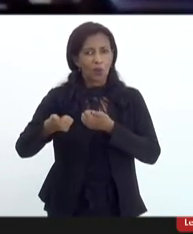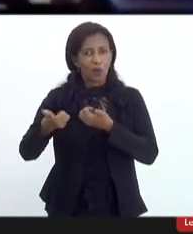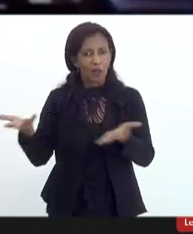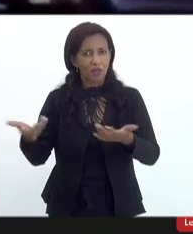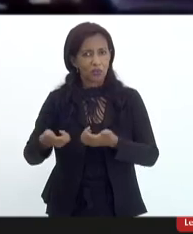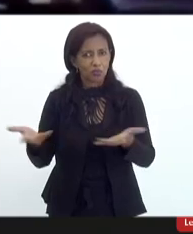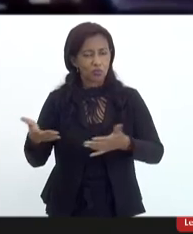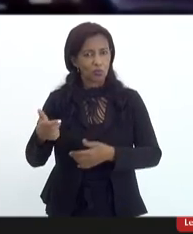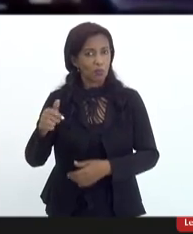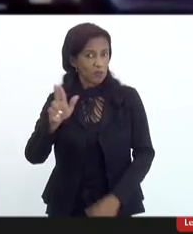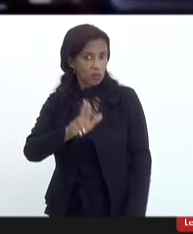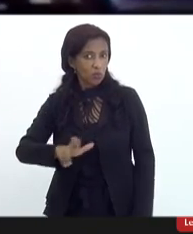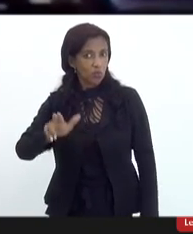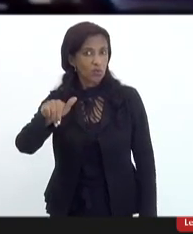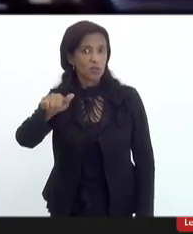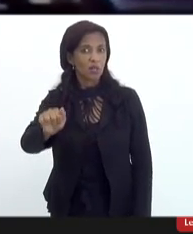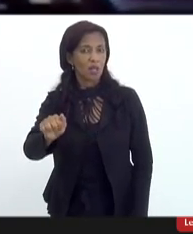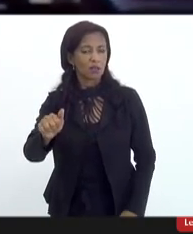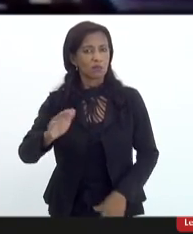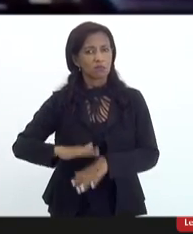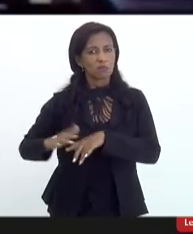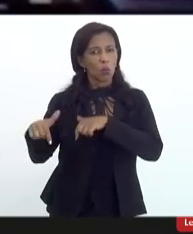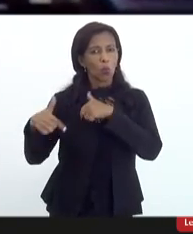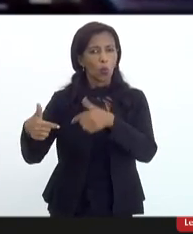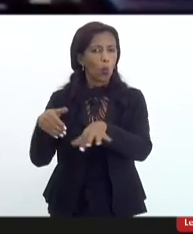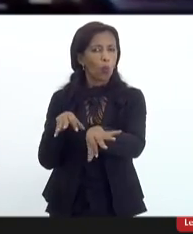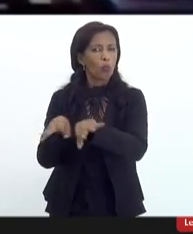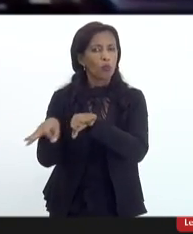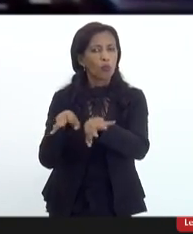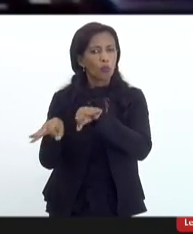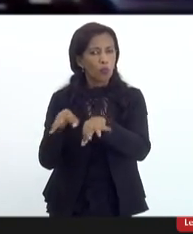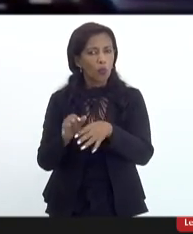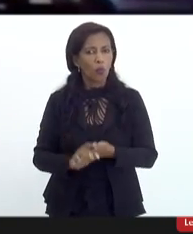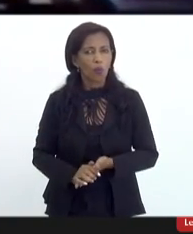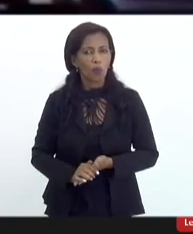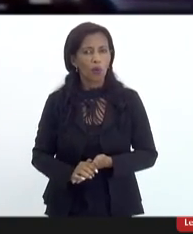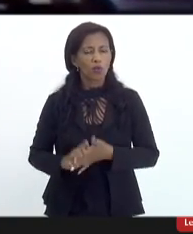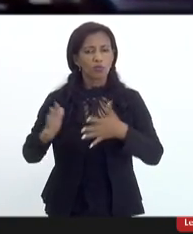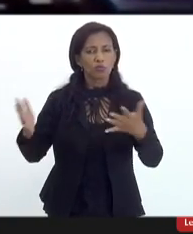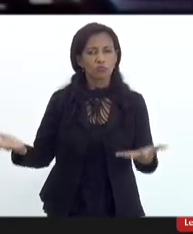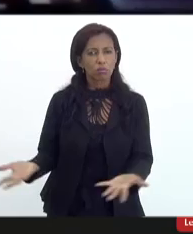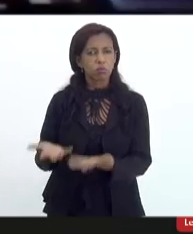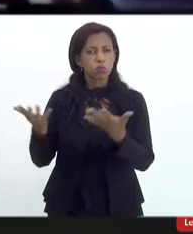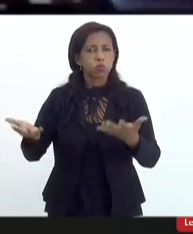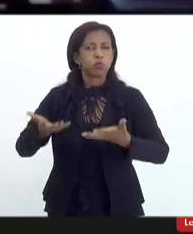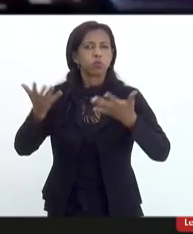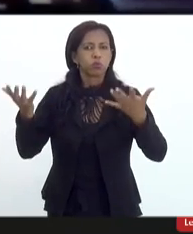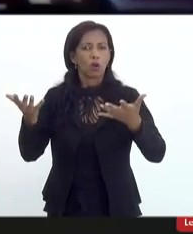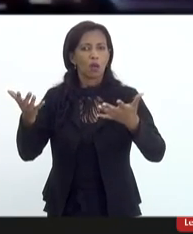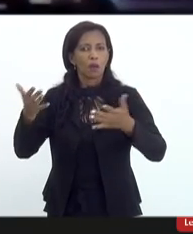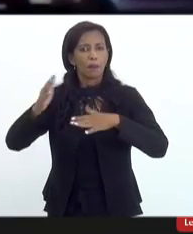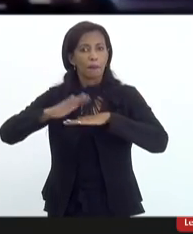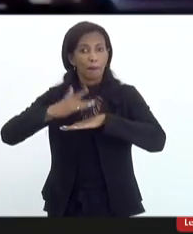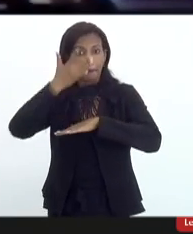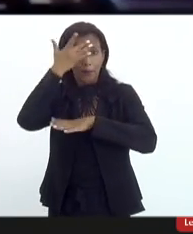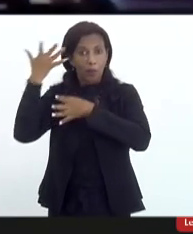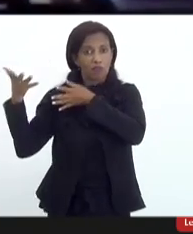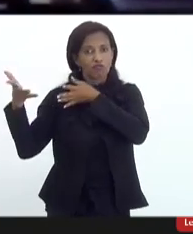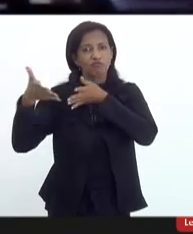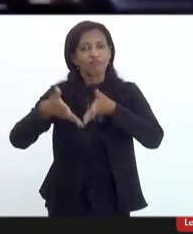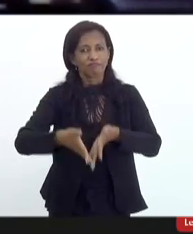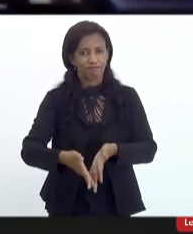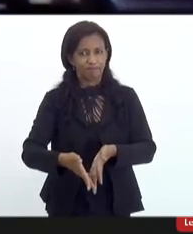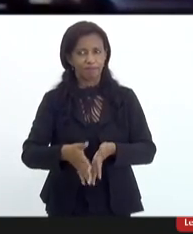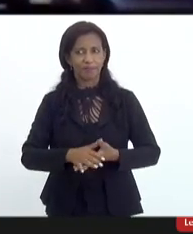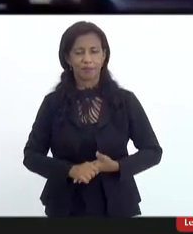ser utilizado, para servir como forma de enriquecimento para quem está chegando.